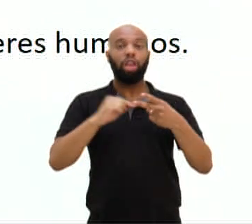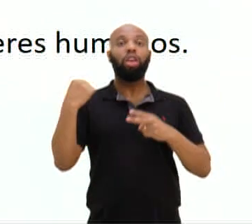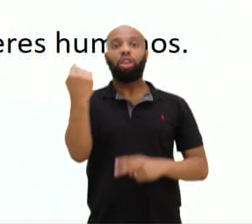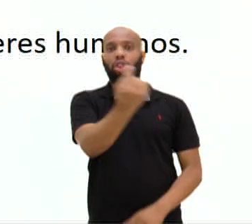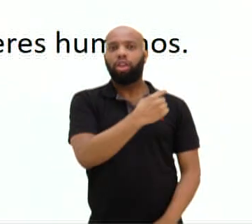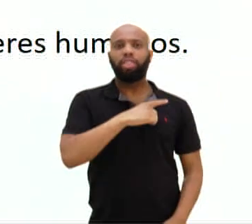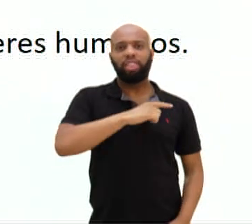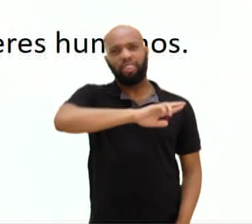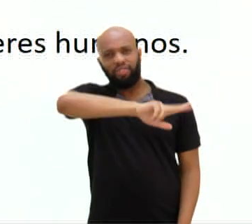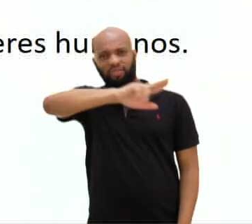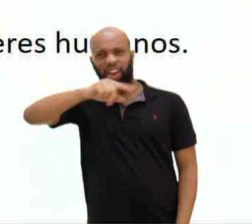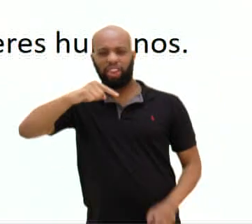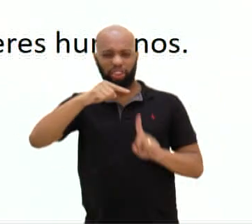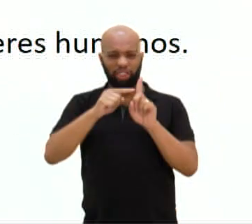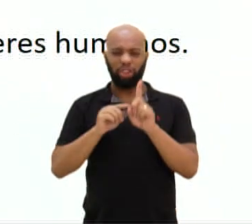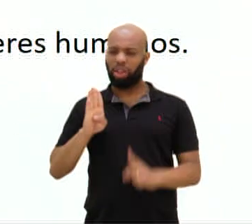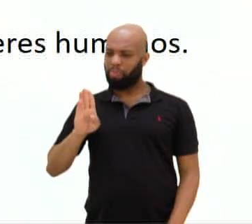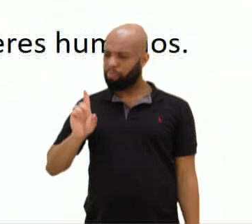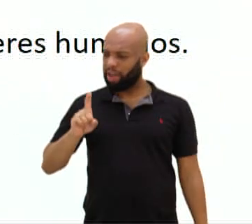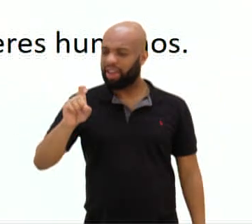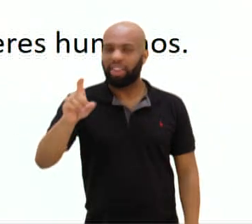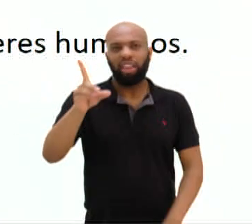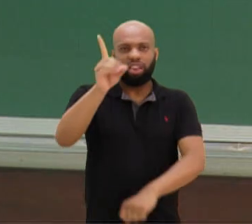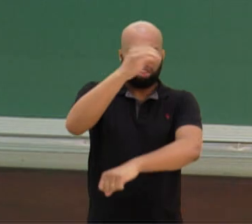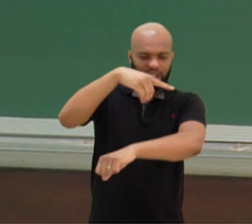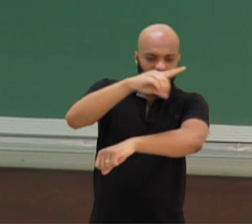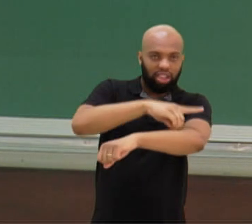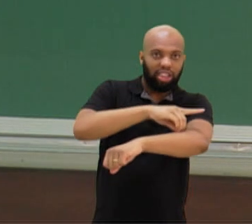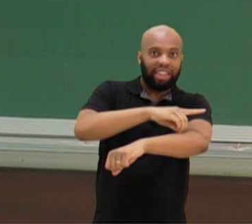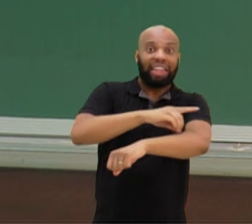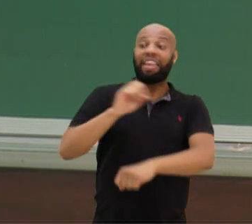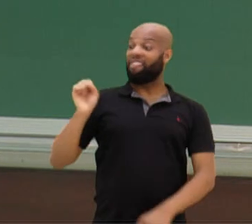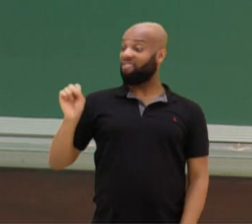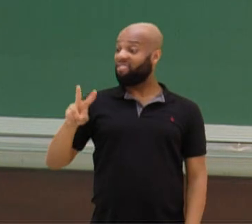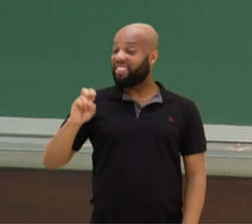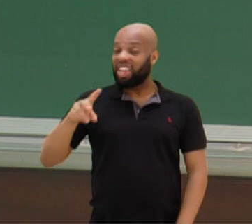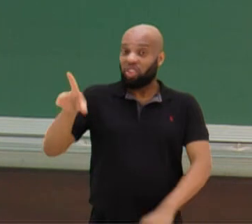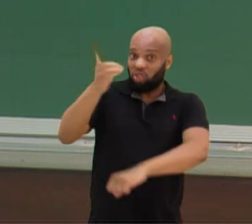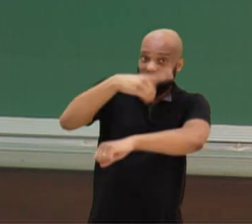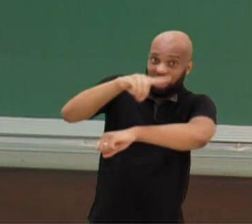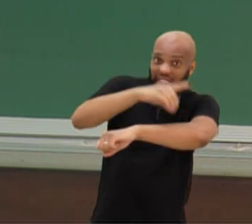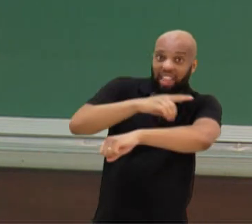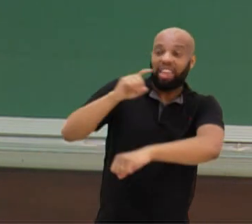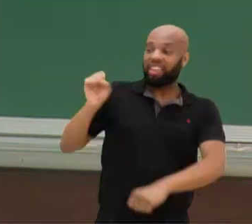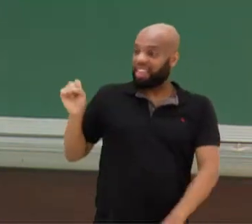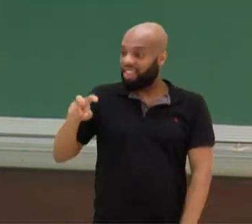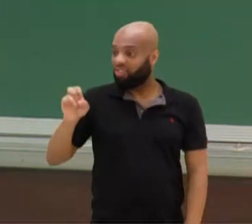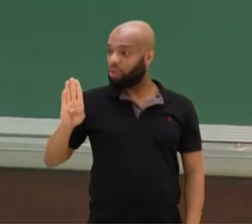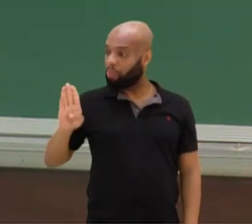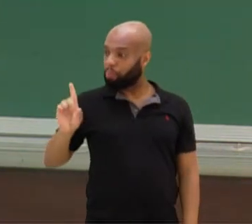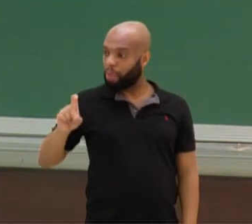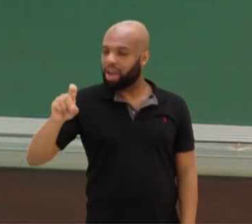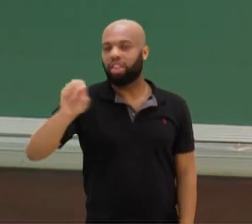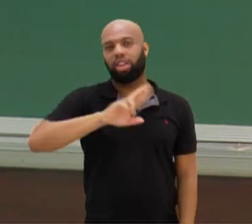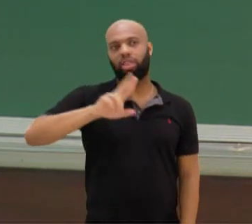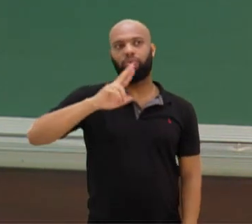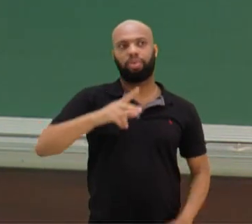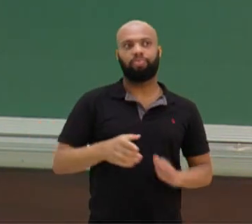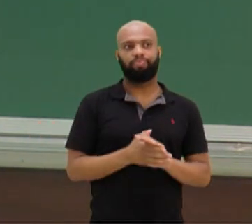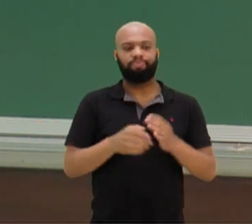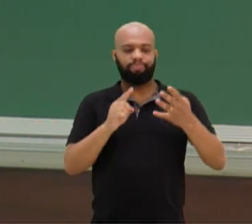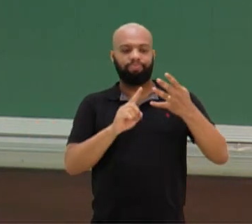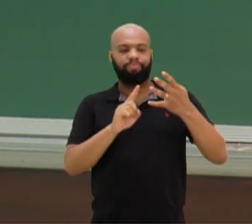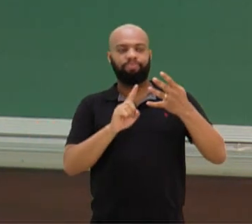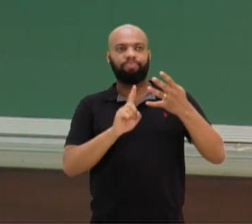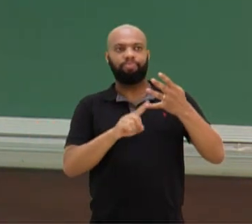contaminação por diversos tipos de bactéria, como a causadora da dengue. Quem causa dengue é um vírus, não é bactéria, tá? E o último aqui não é o macho, né? A gente